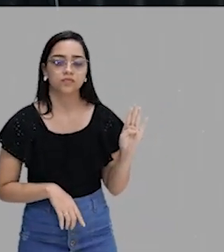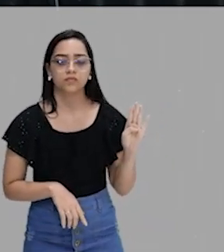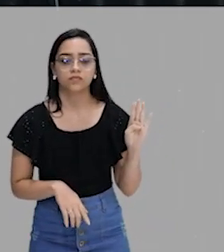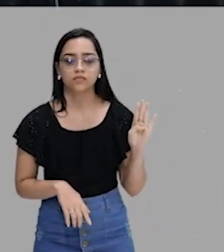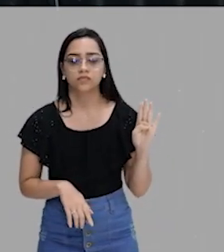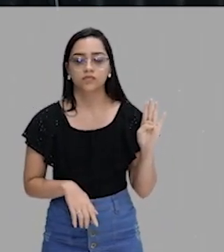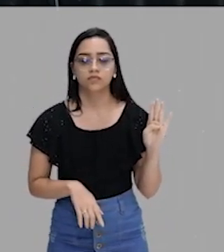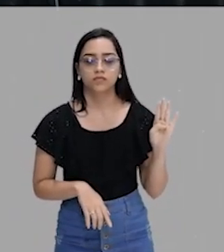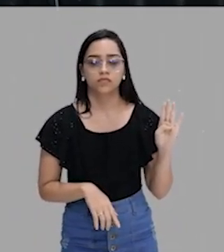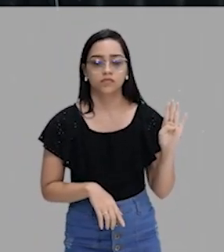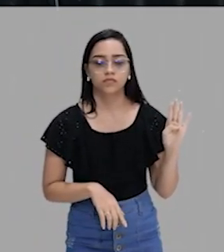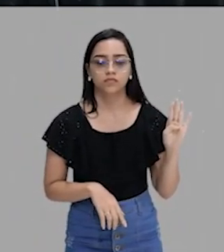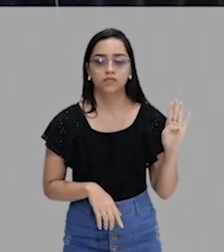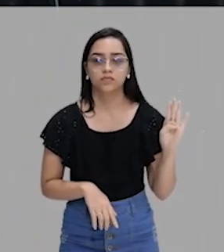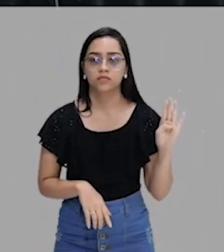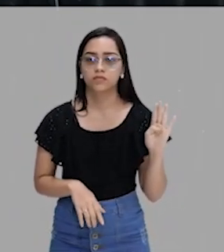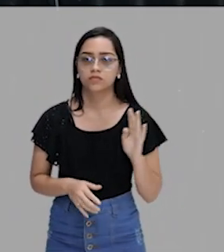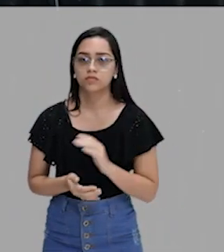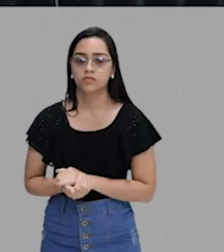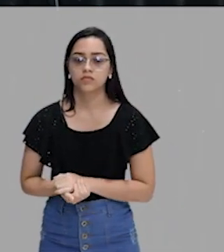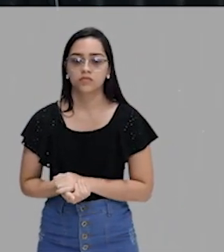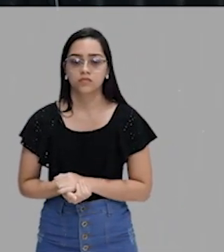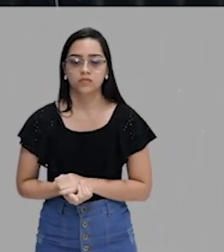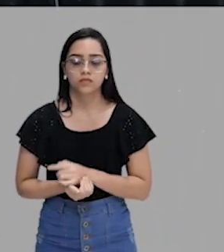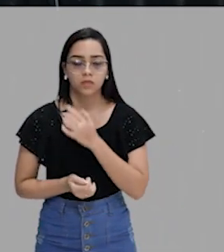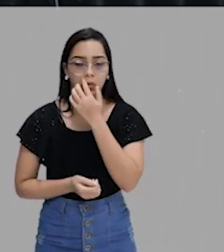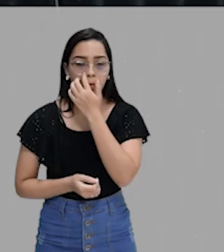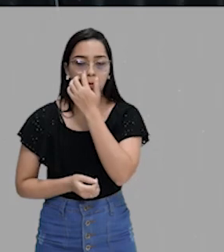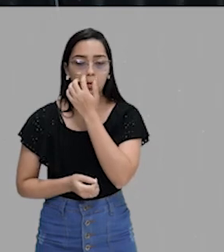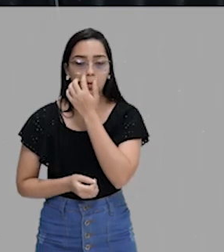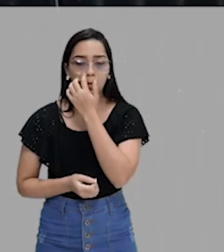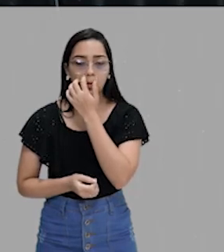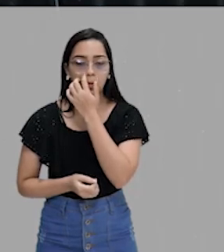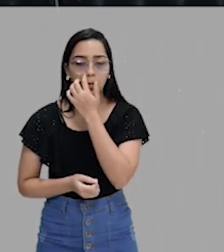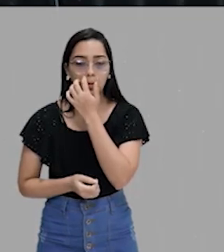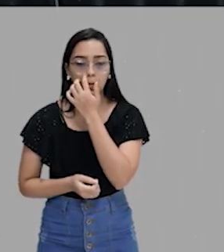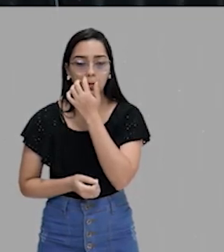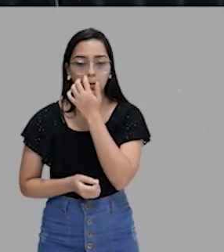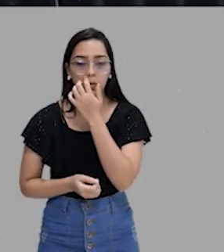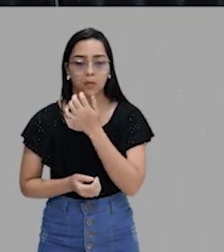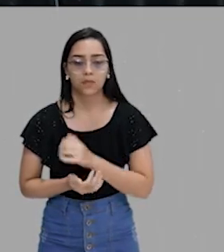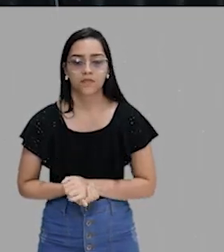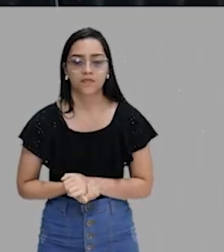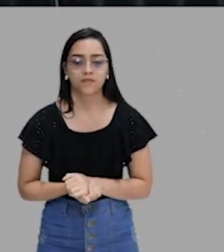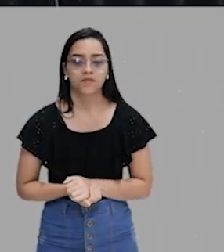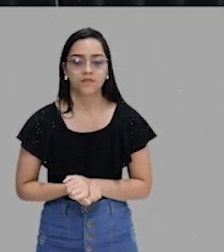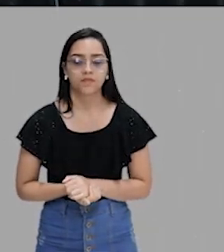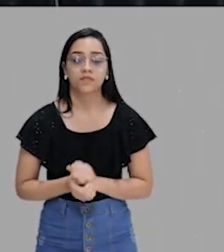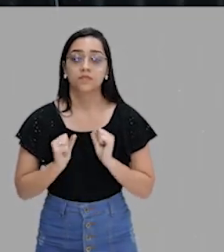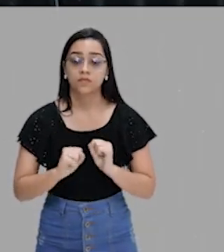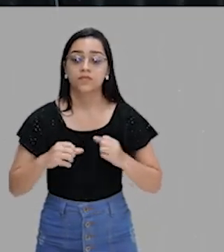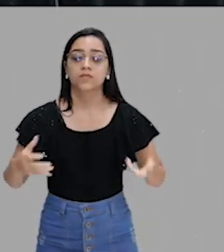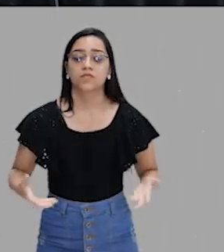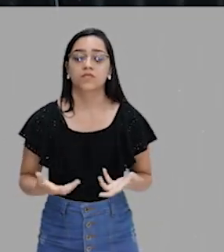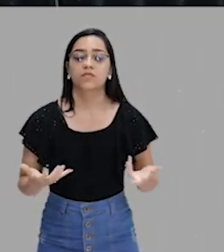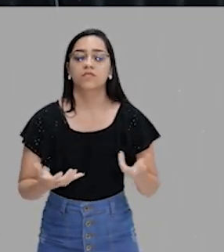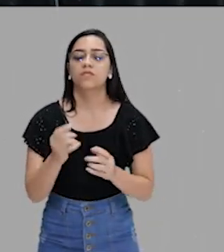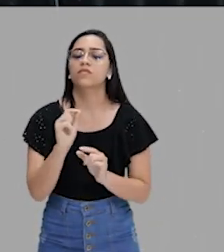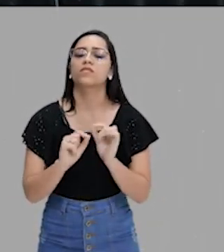terminal rodoviário, e essa situação tem fatos e argumentos, logicamente, para incentivar o que